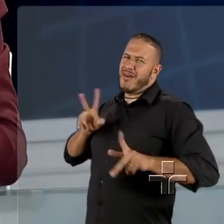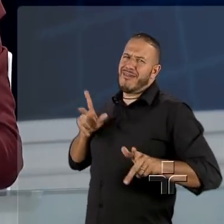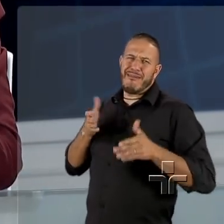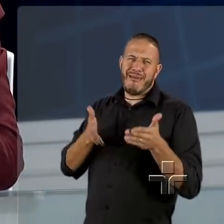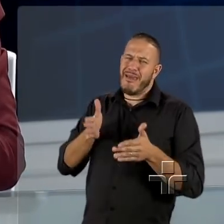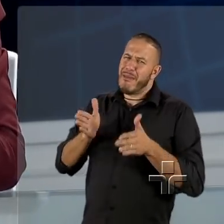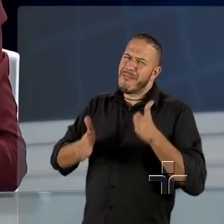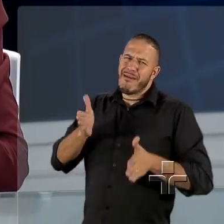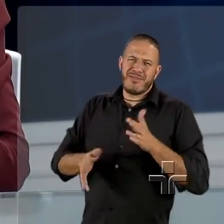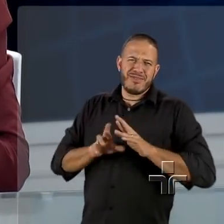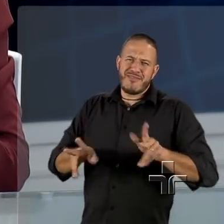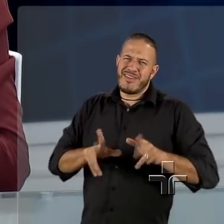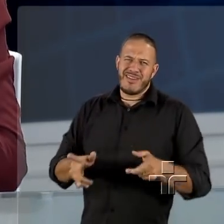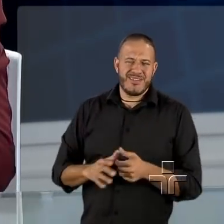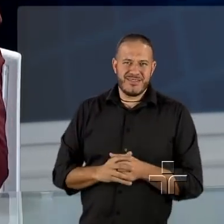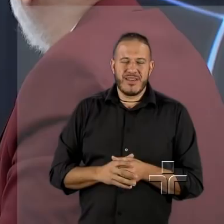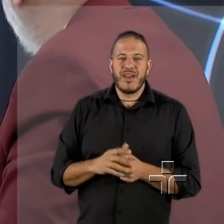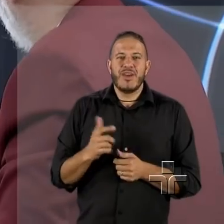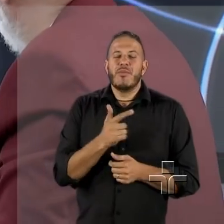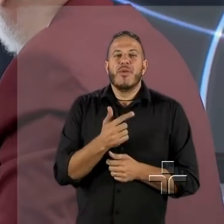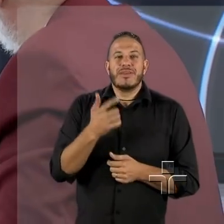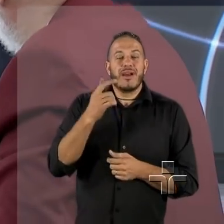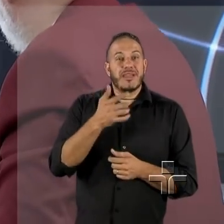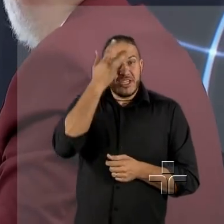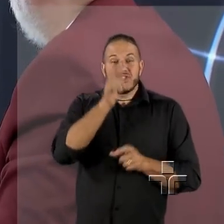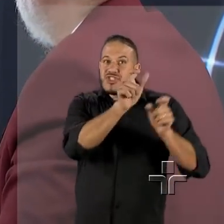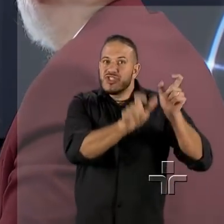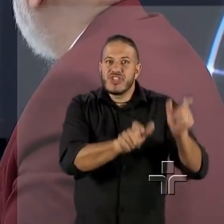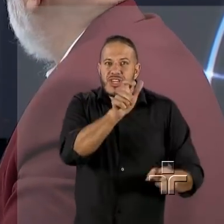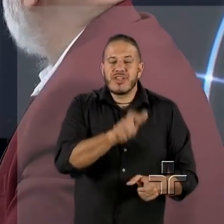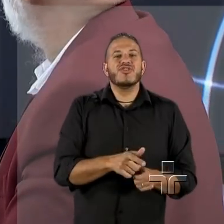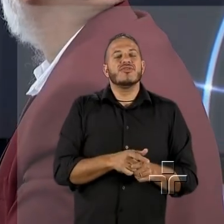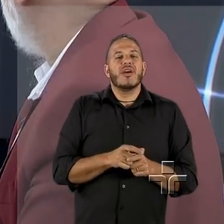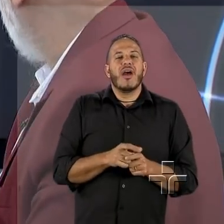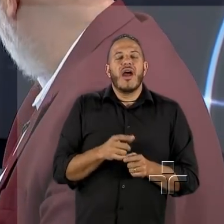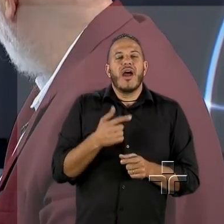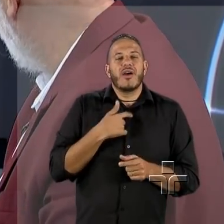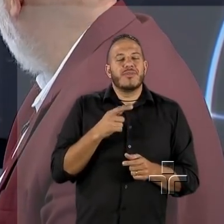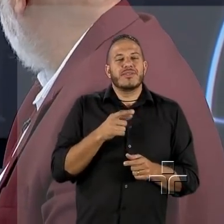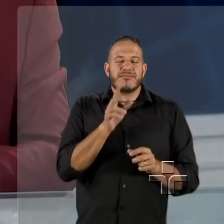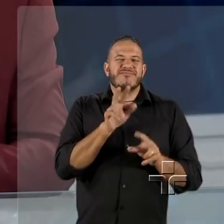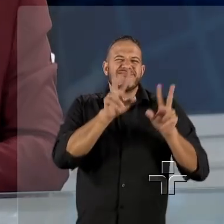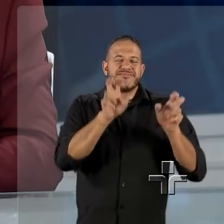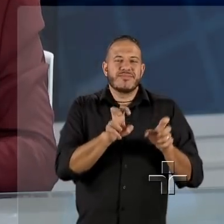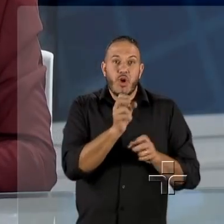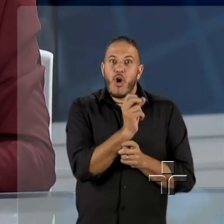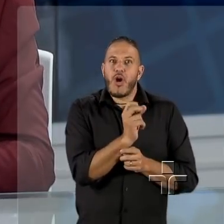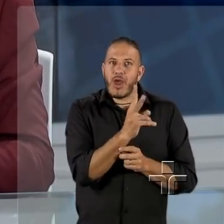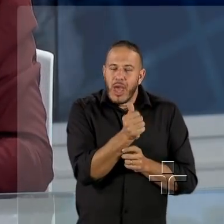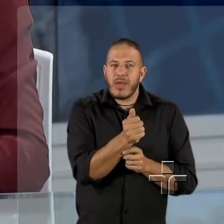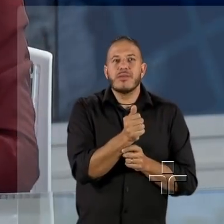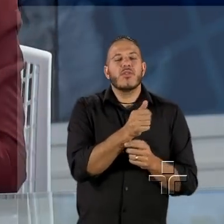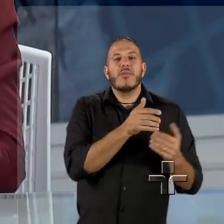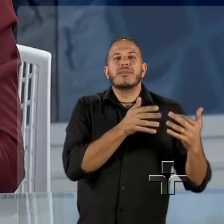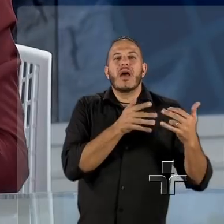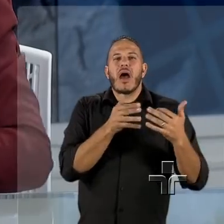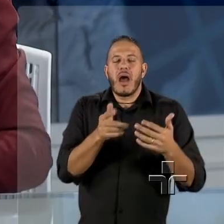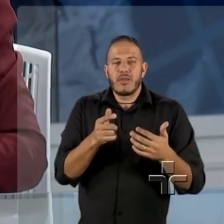de imigrantes foi tema de debate hoje aqui no Senado. A Comissão de Relações Exteriores e Defesa